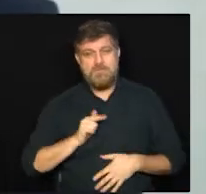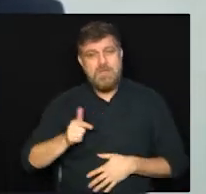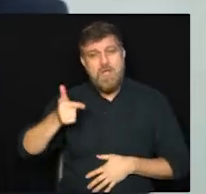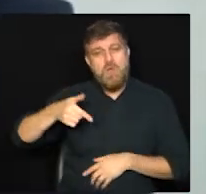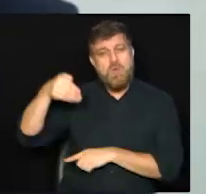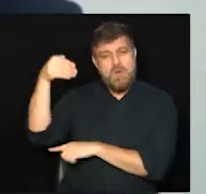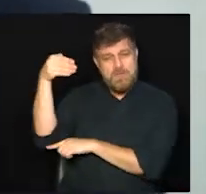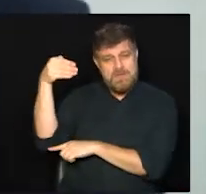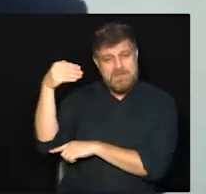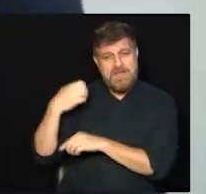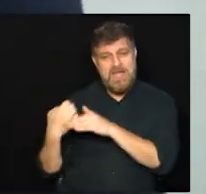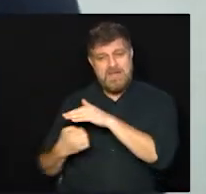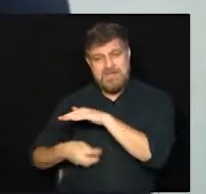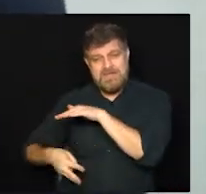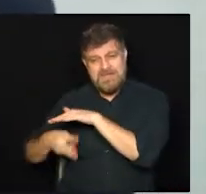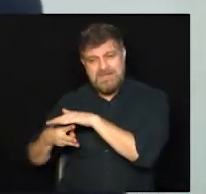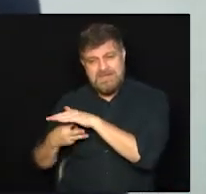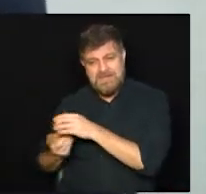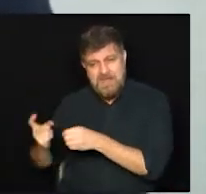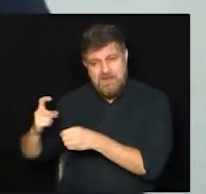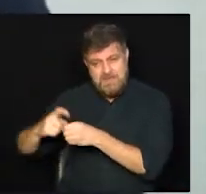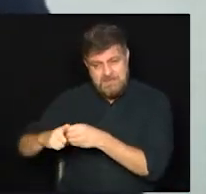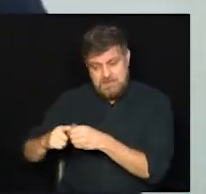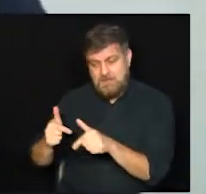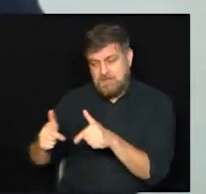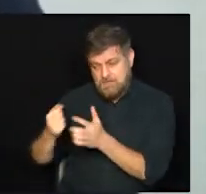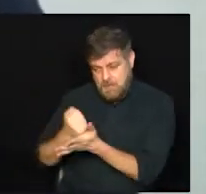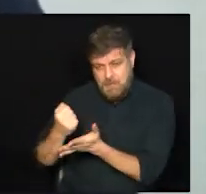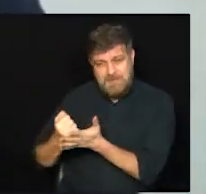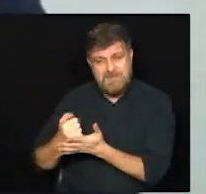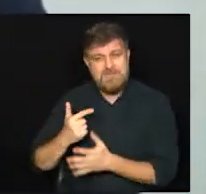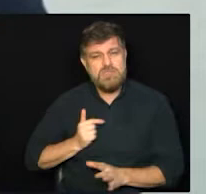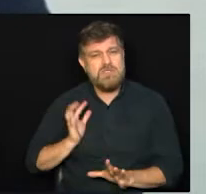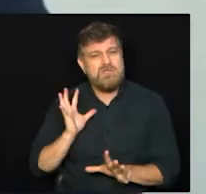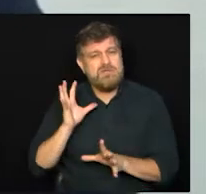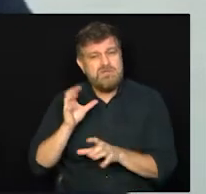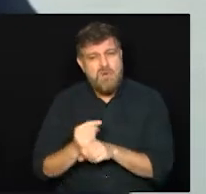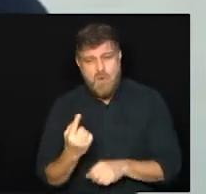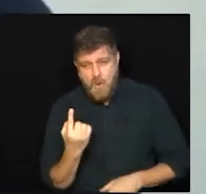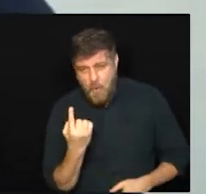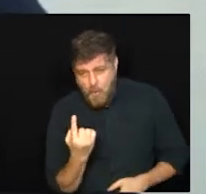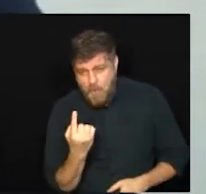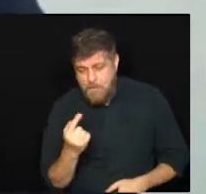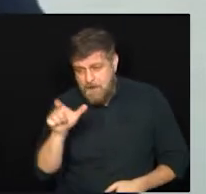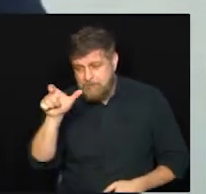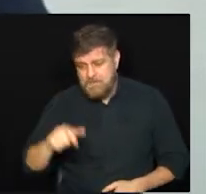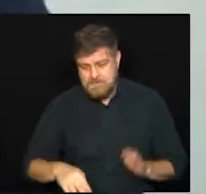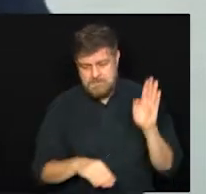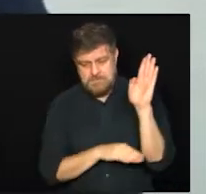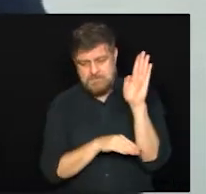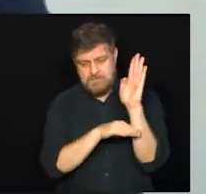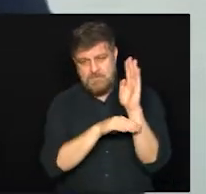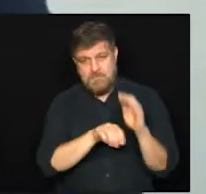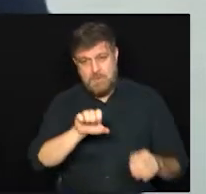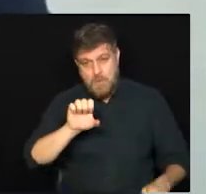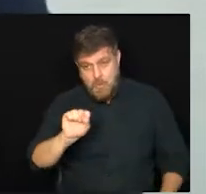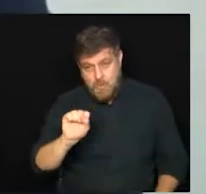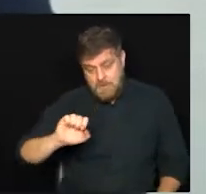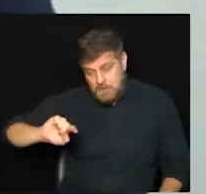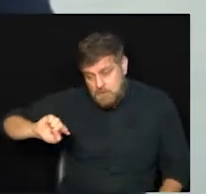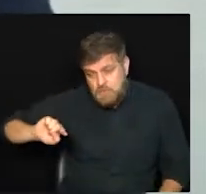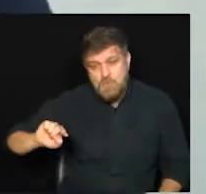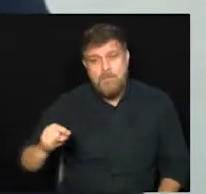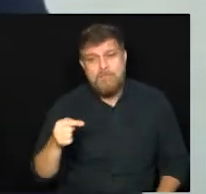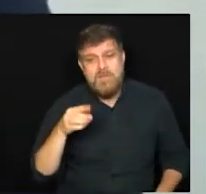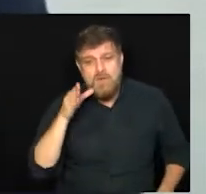de terceiros, mas são empregos diretos. Então, a gente tinha praticamente uma pessoa por quarto, a gente tinha aí 8 mil,